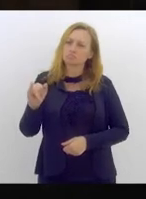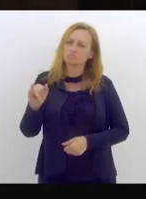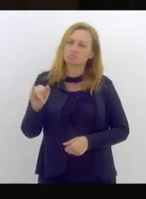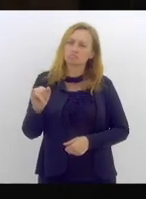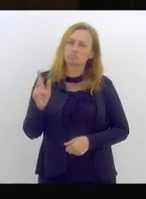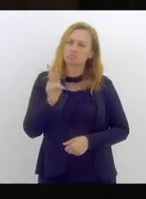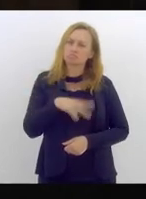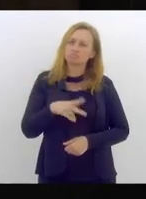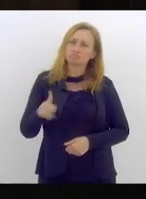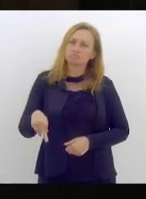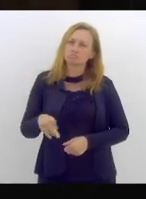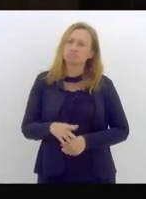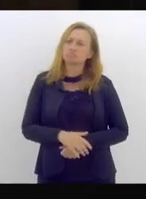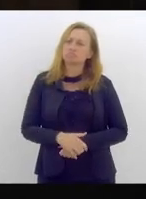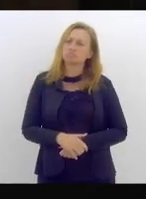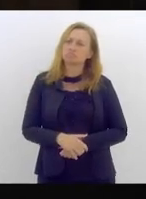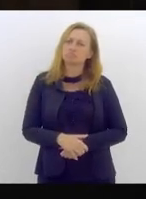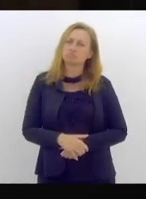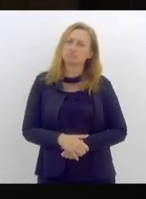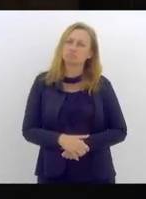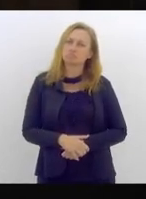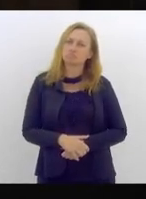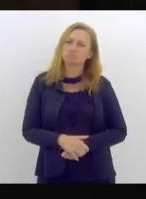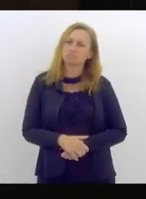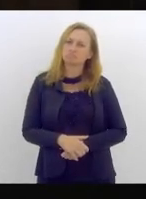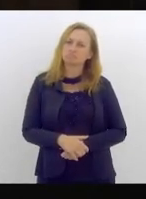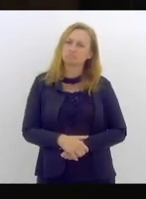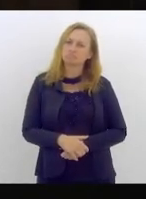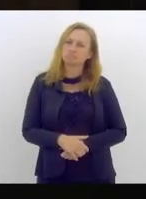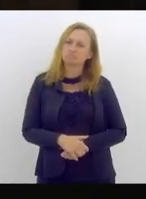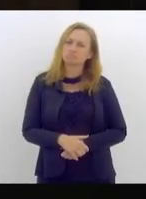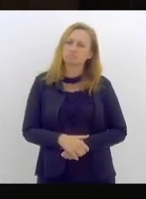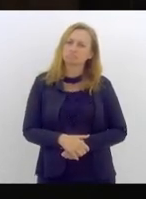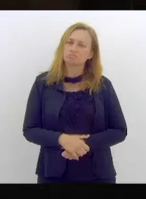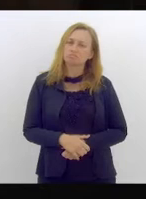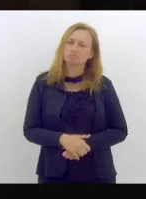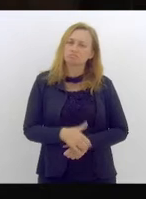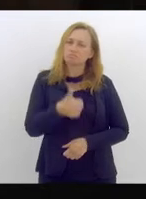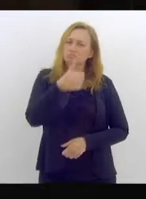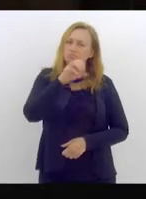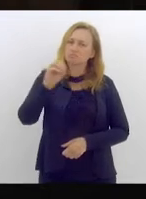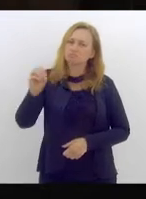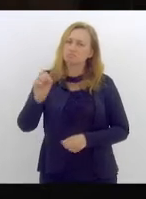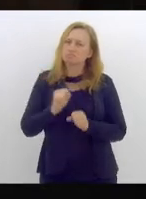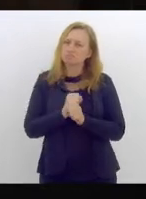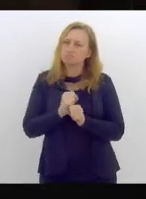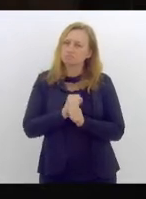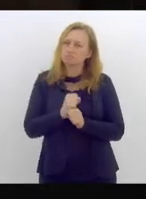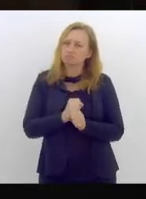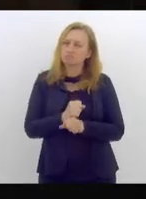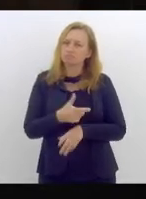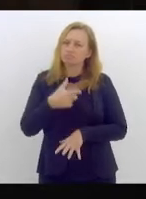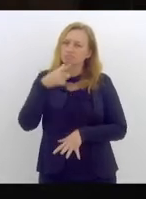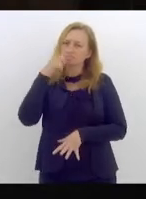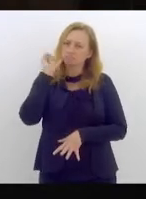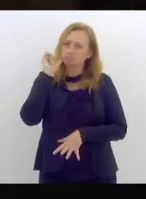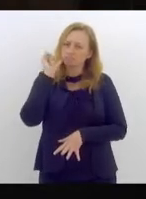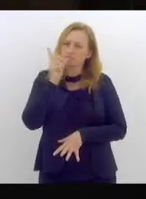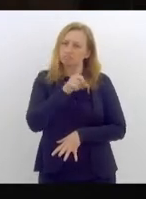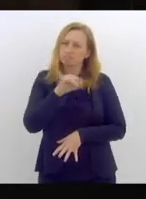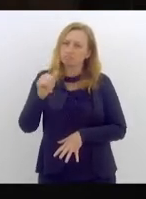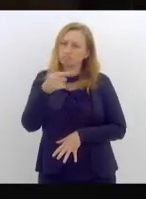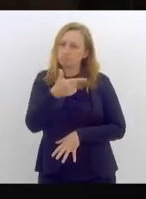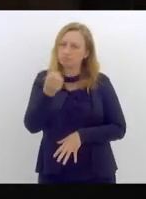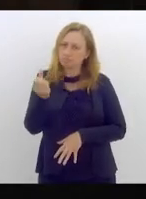Darcy Ribeiro e pelos 100 anos que ontem dia